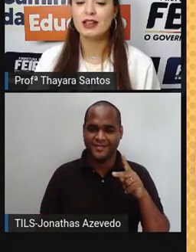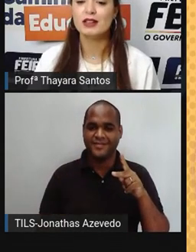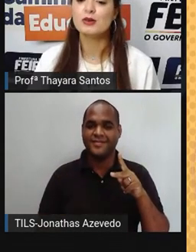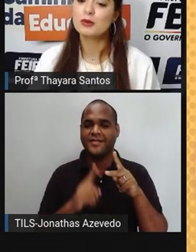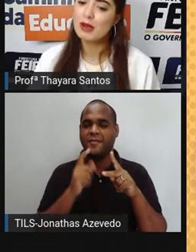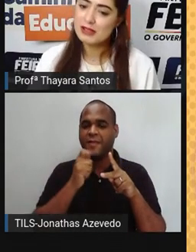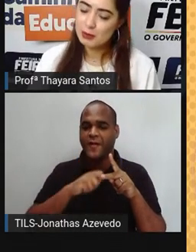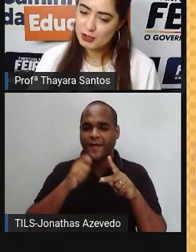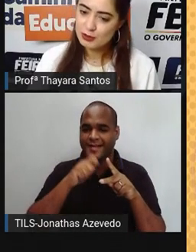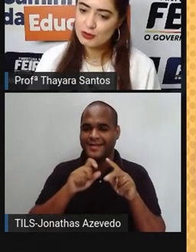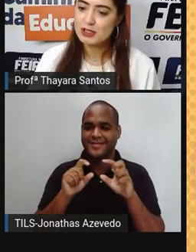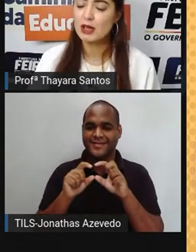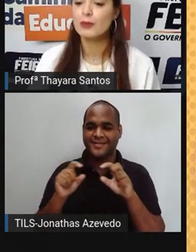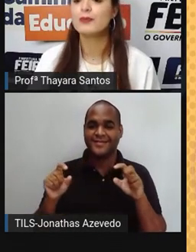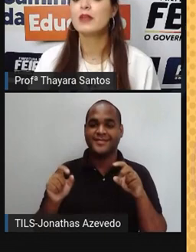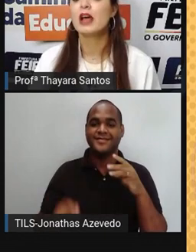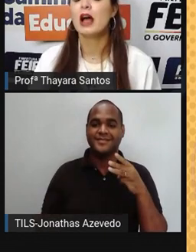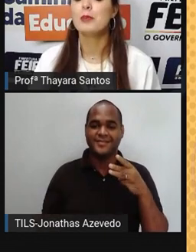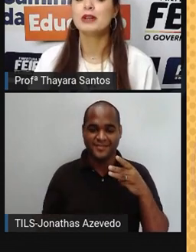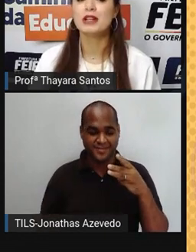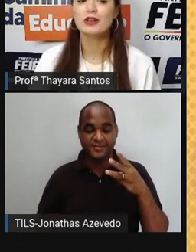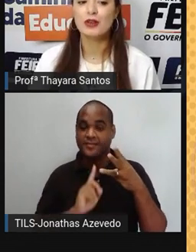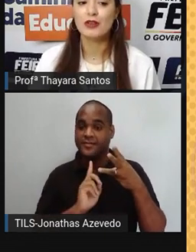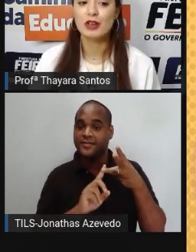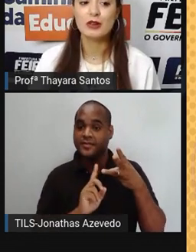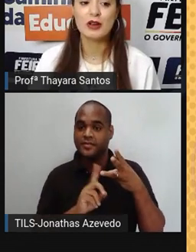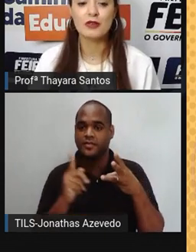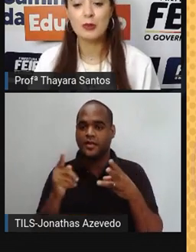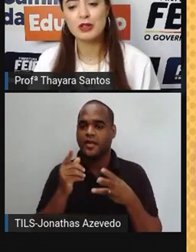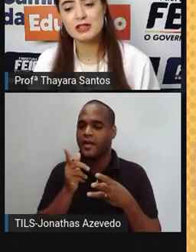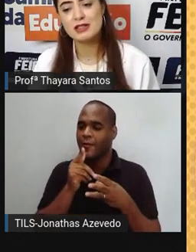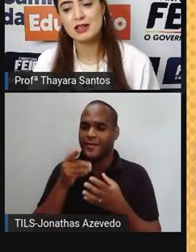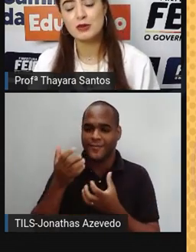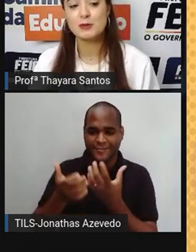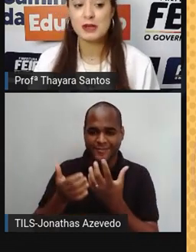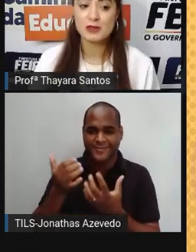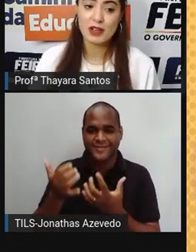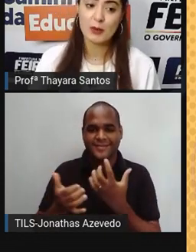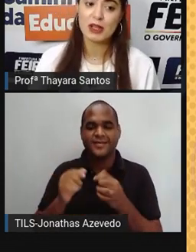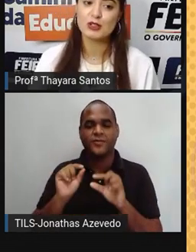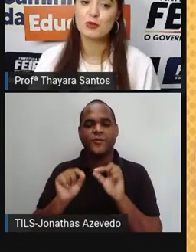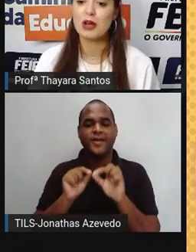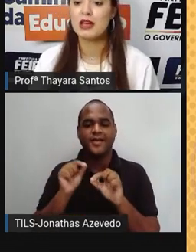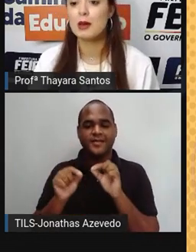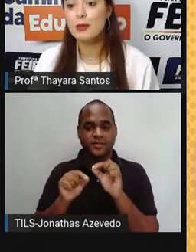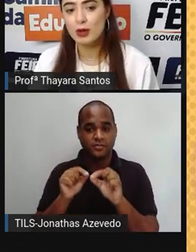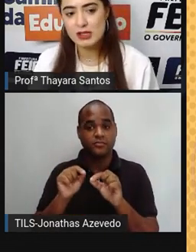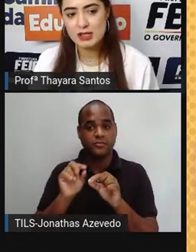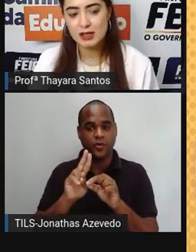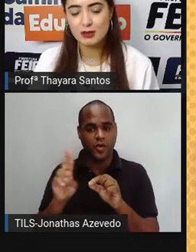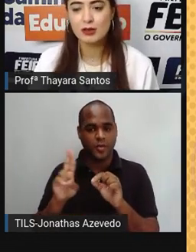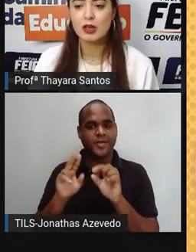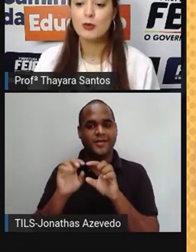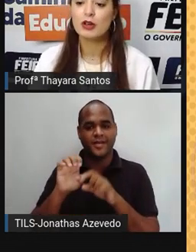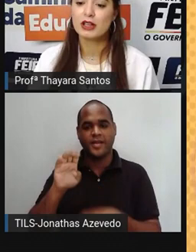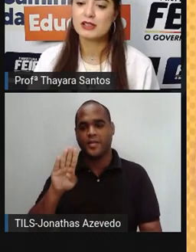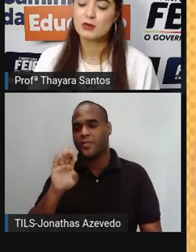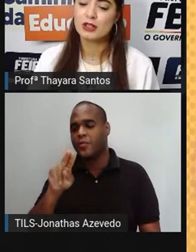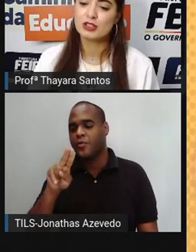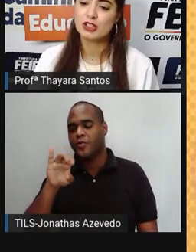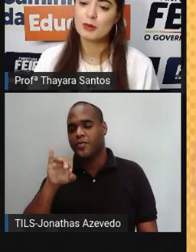picolé derretendo um exemplo de fusão a panela fervendo é uma vaporização especificamente uma ebulição